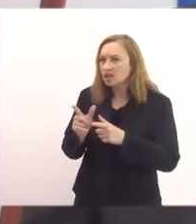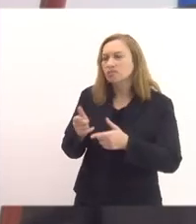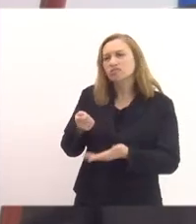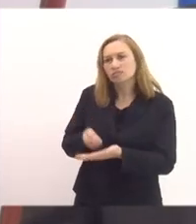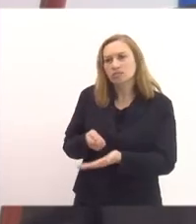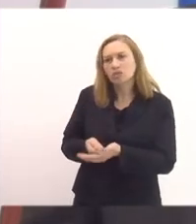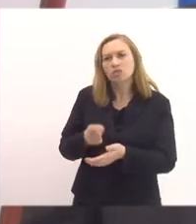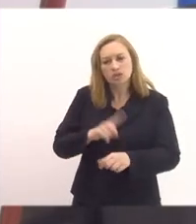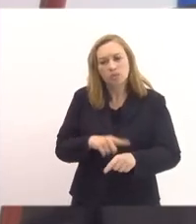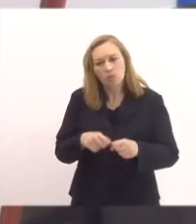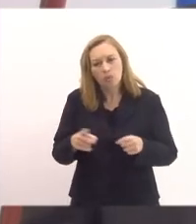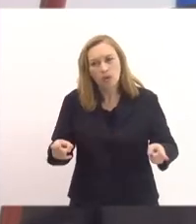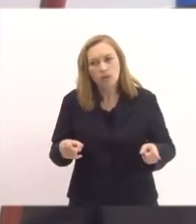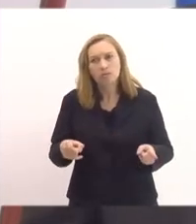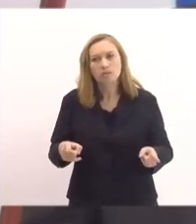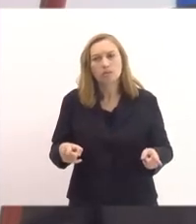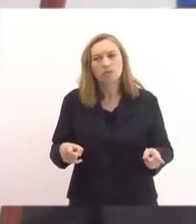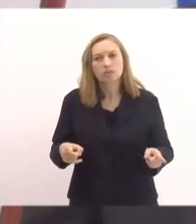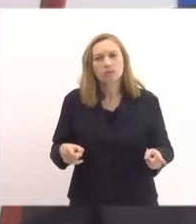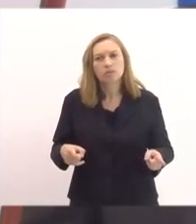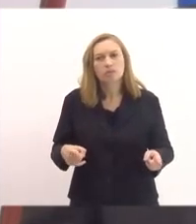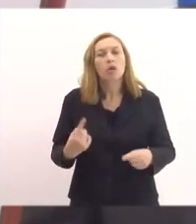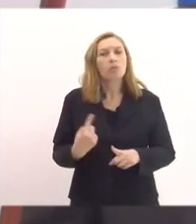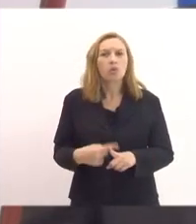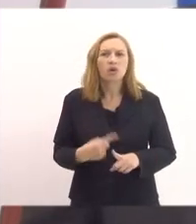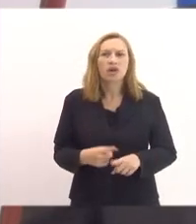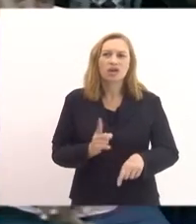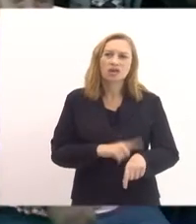negócio de temporário. Porque